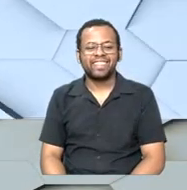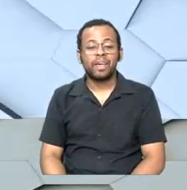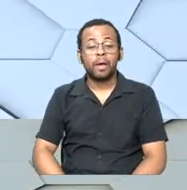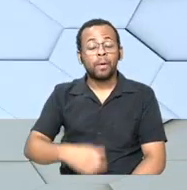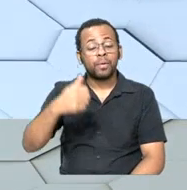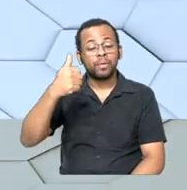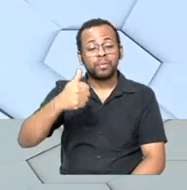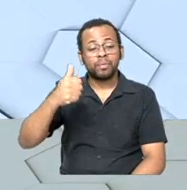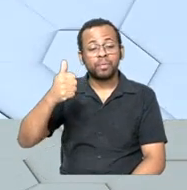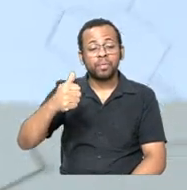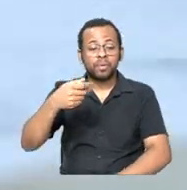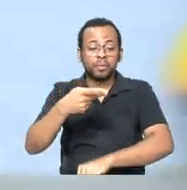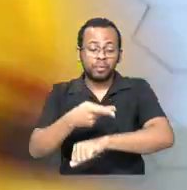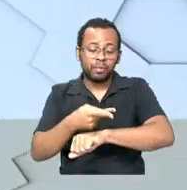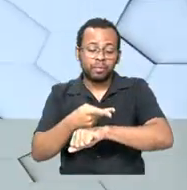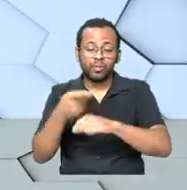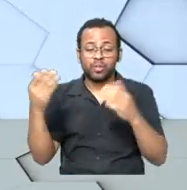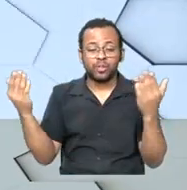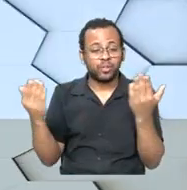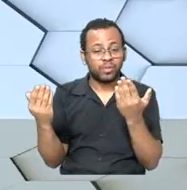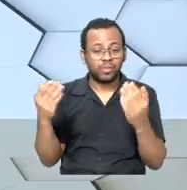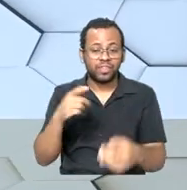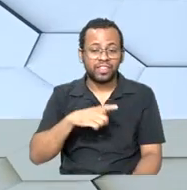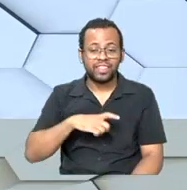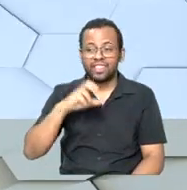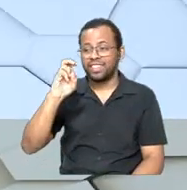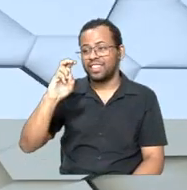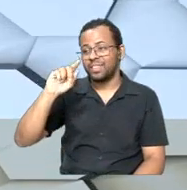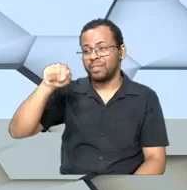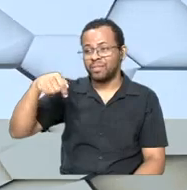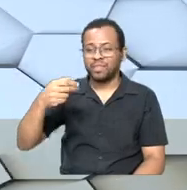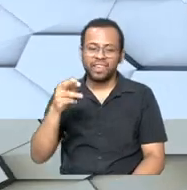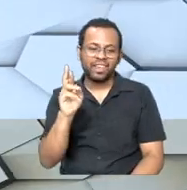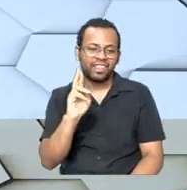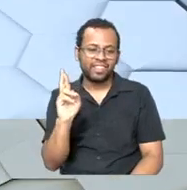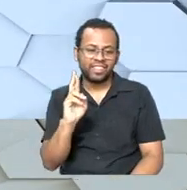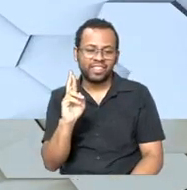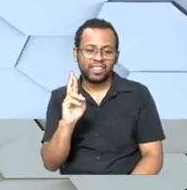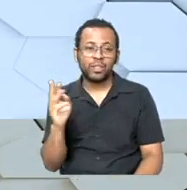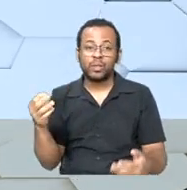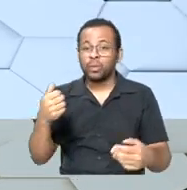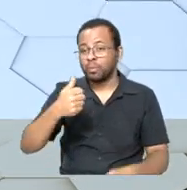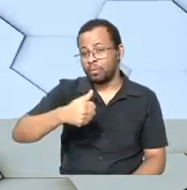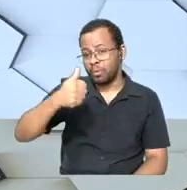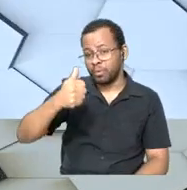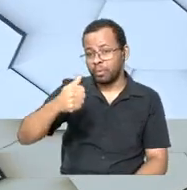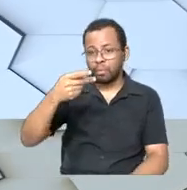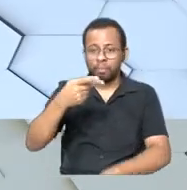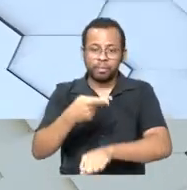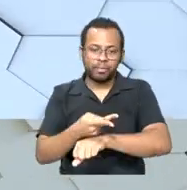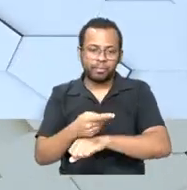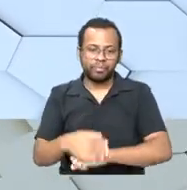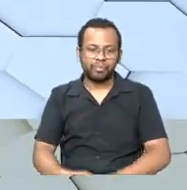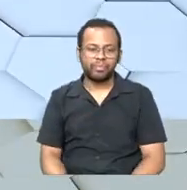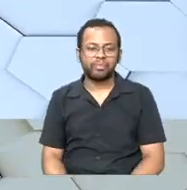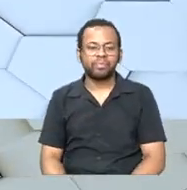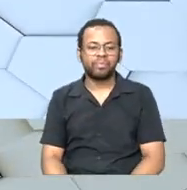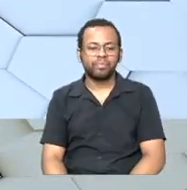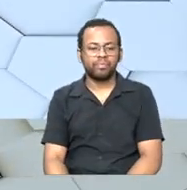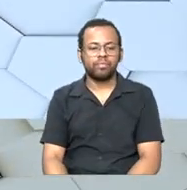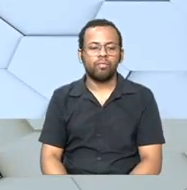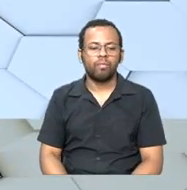no primeiro prêmio de hoje tem cinco mil reais agora no primeiro prêmio